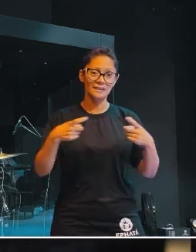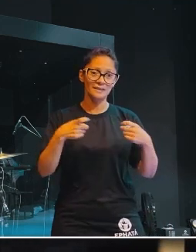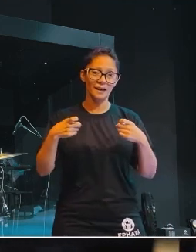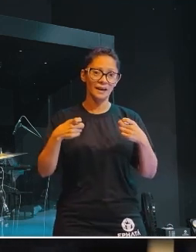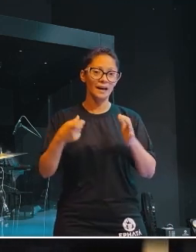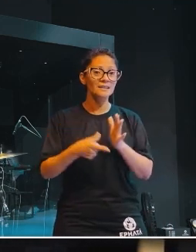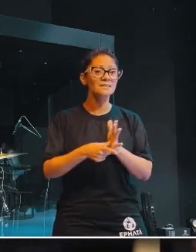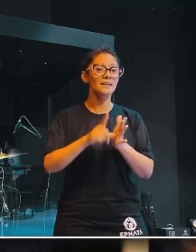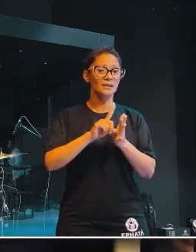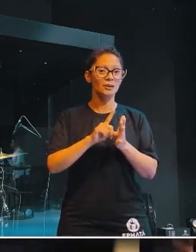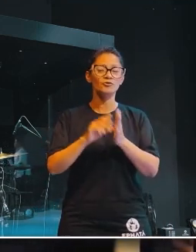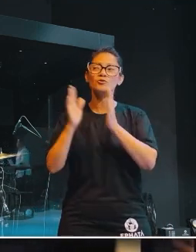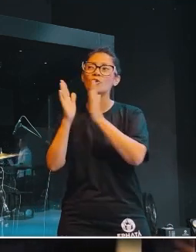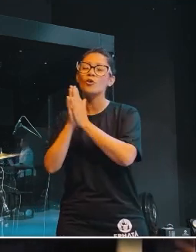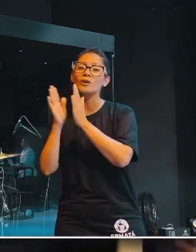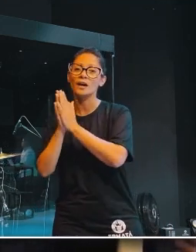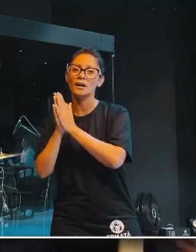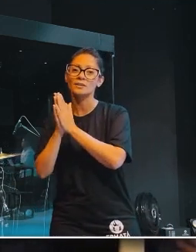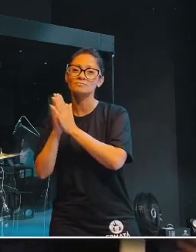o Senhor.